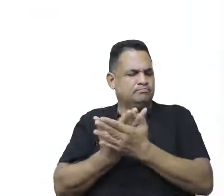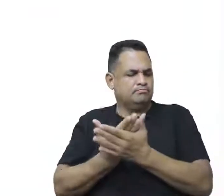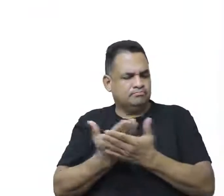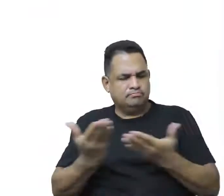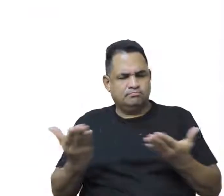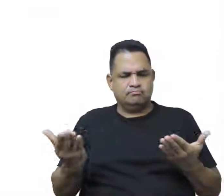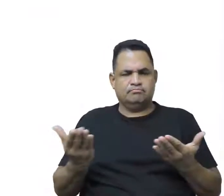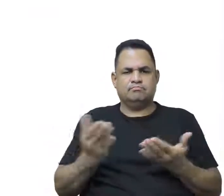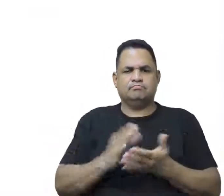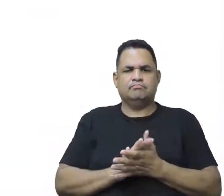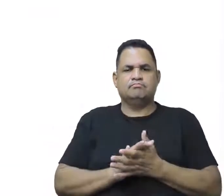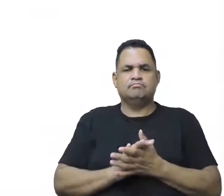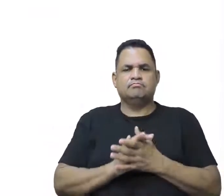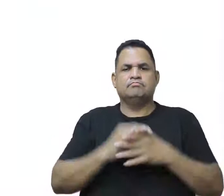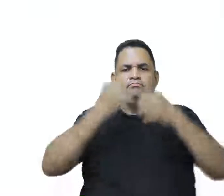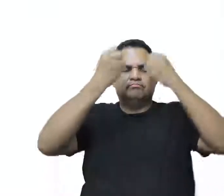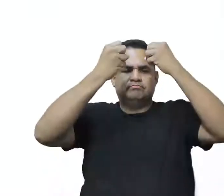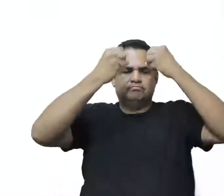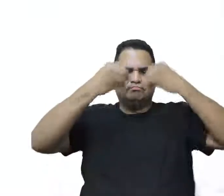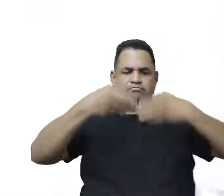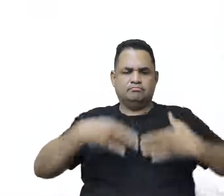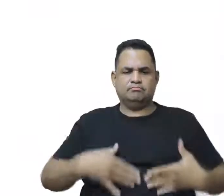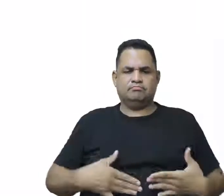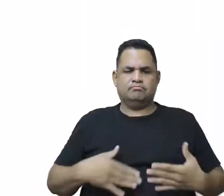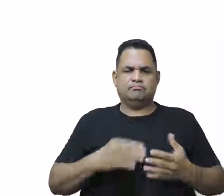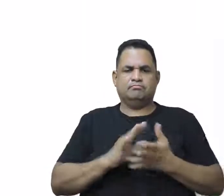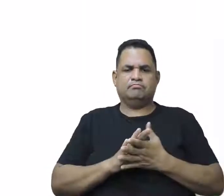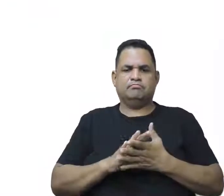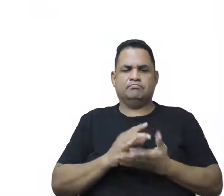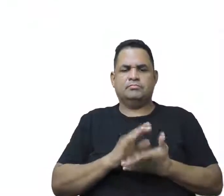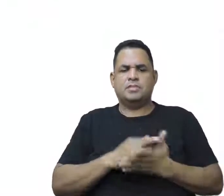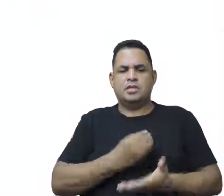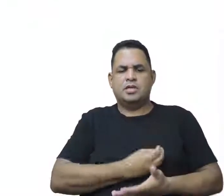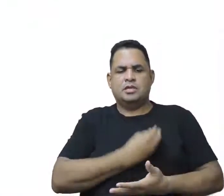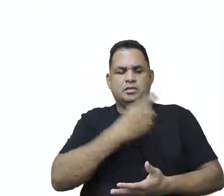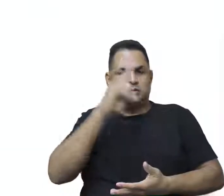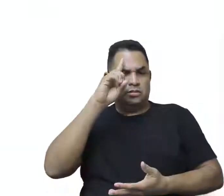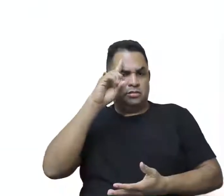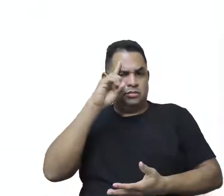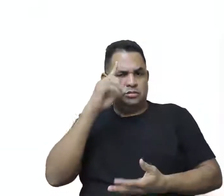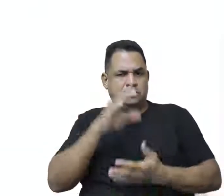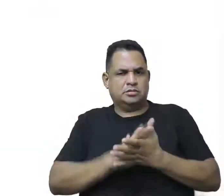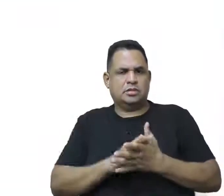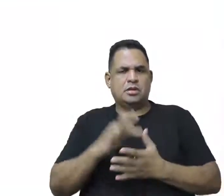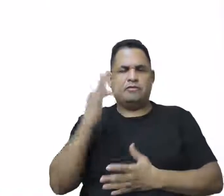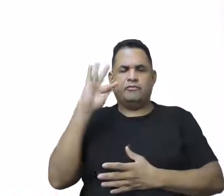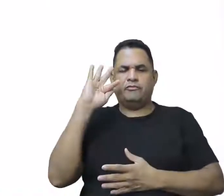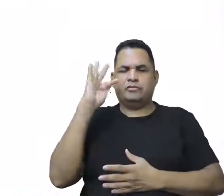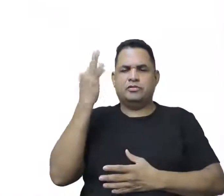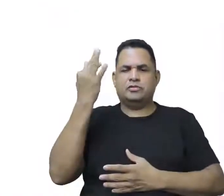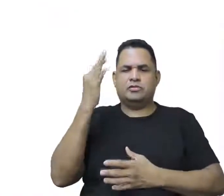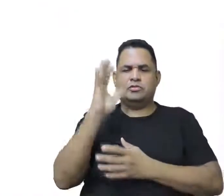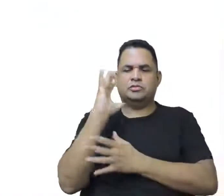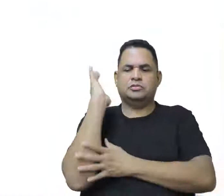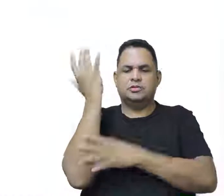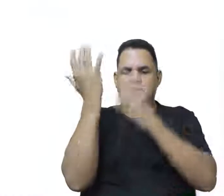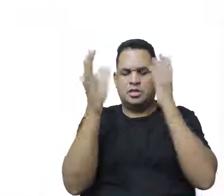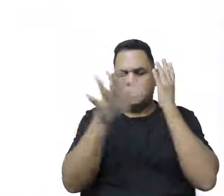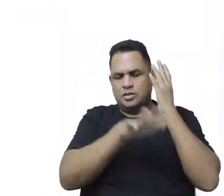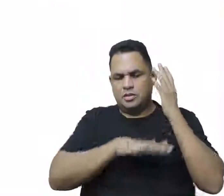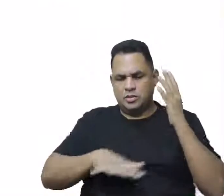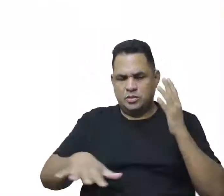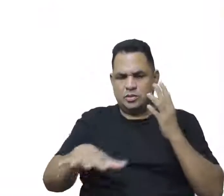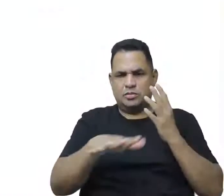né? A dar explicações para a sua vida cotidiana a fenômenos da natureza,